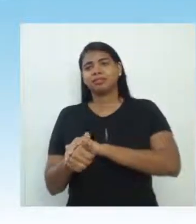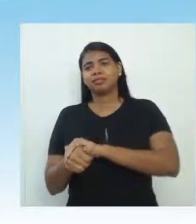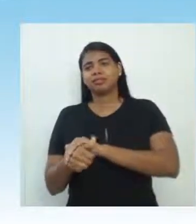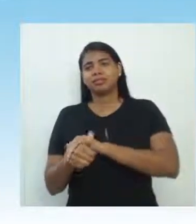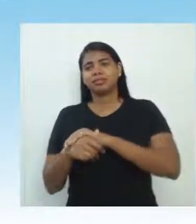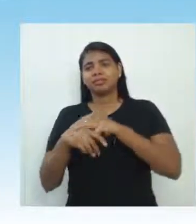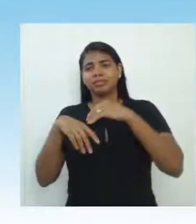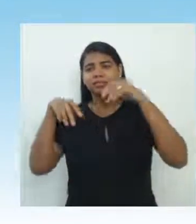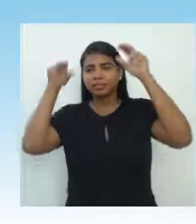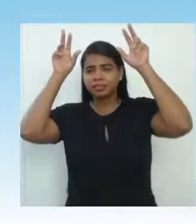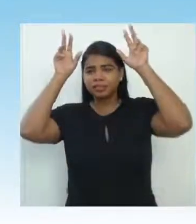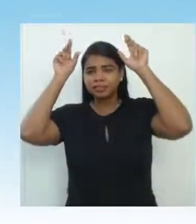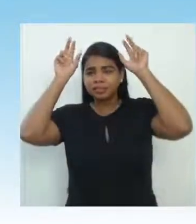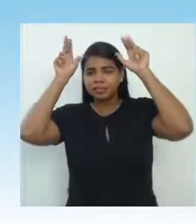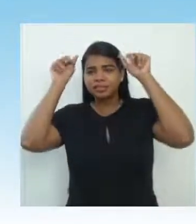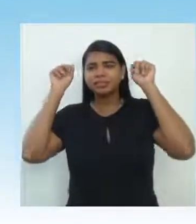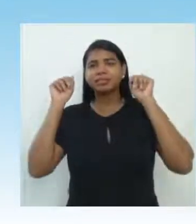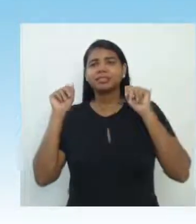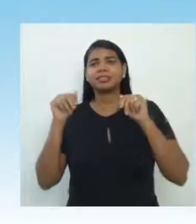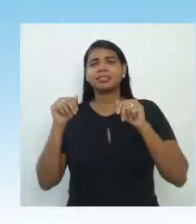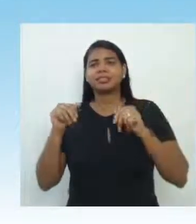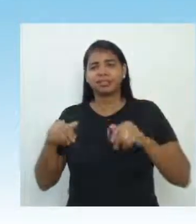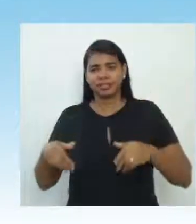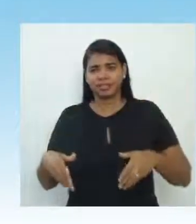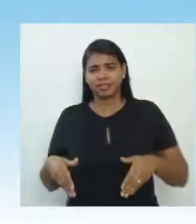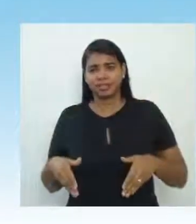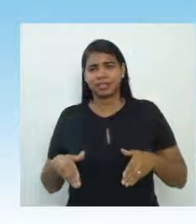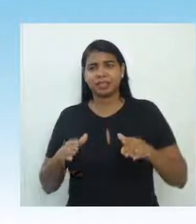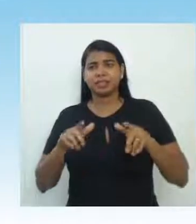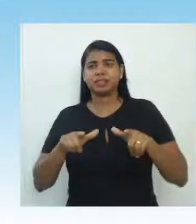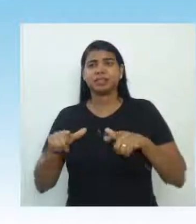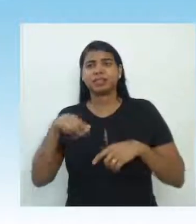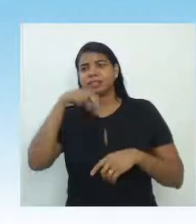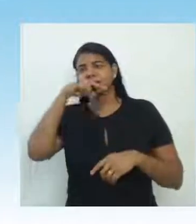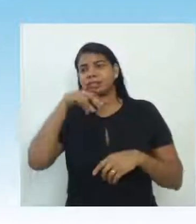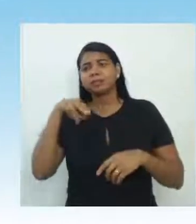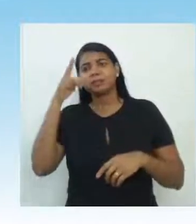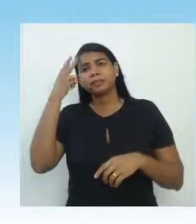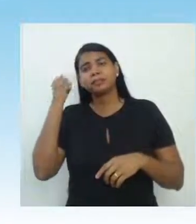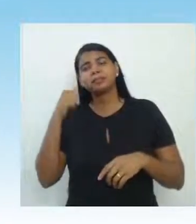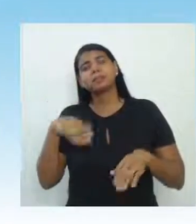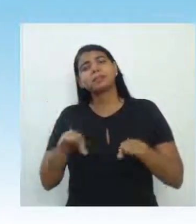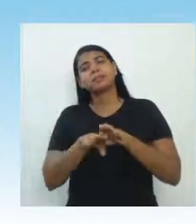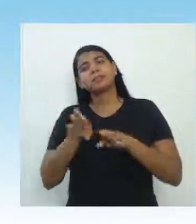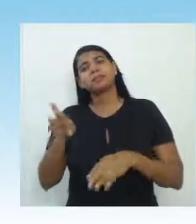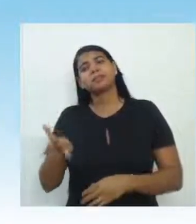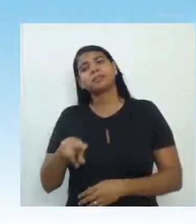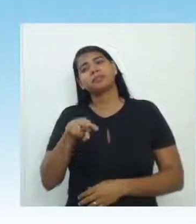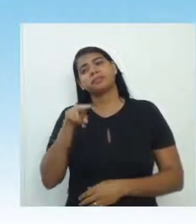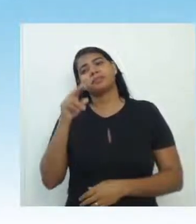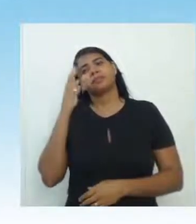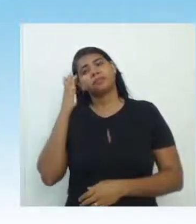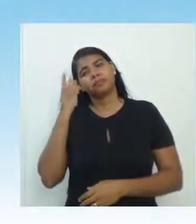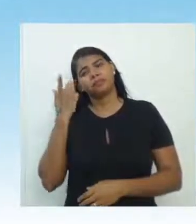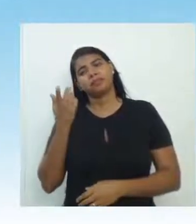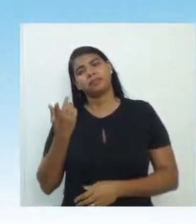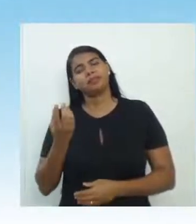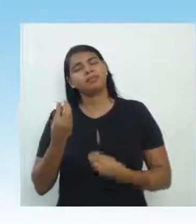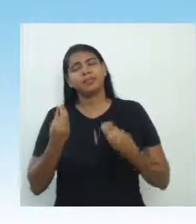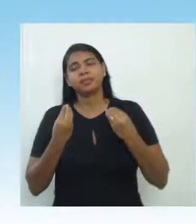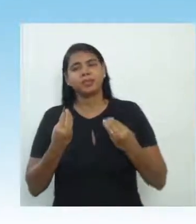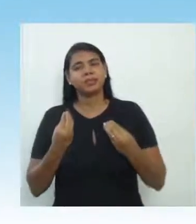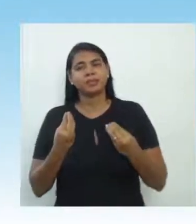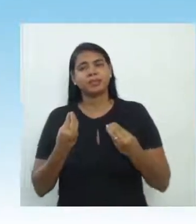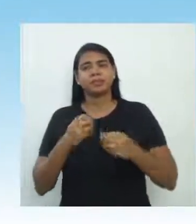coelho partindo de um determinado, no mesmo local, isso é injustiça. Então, igualdade e equidade. Justamente